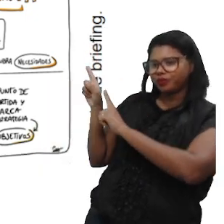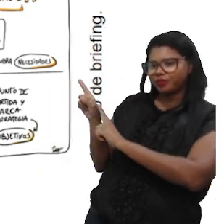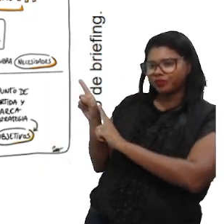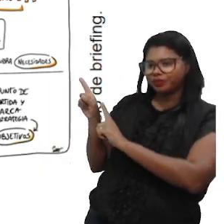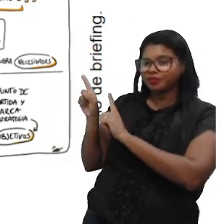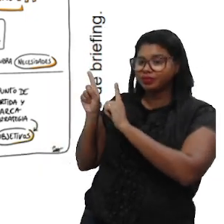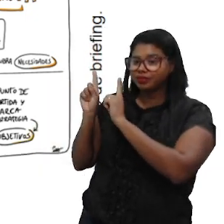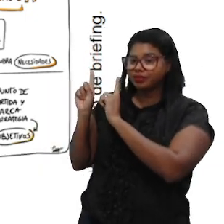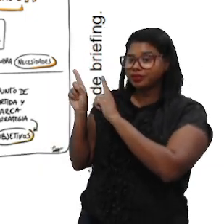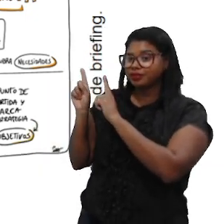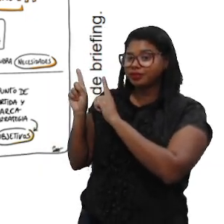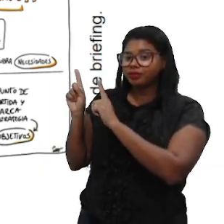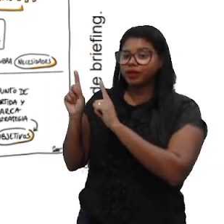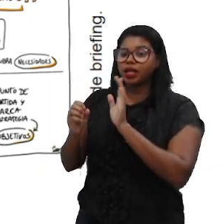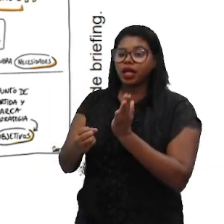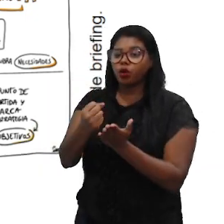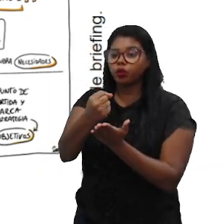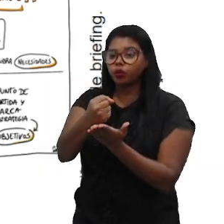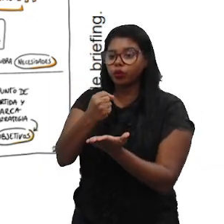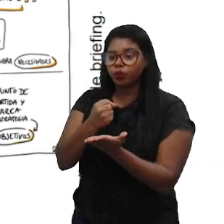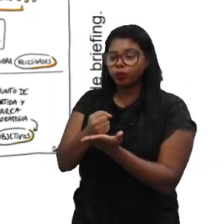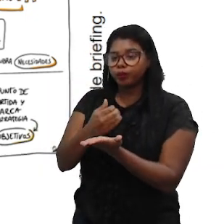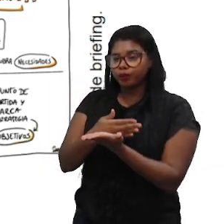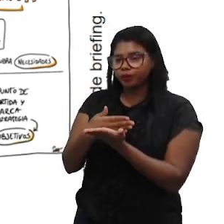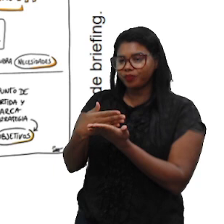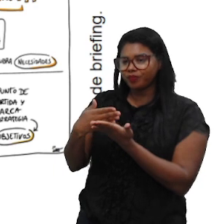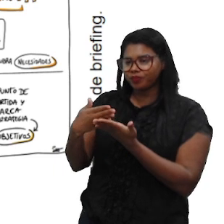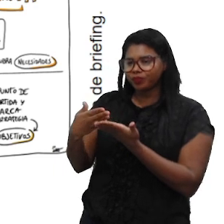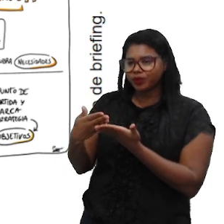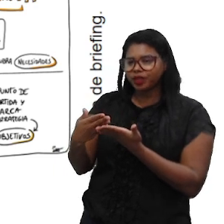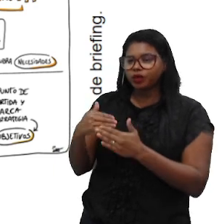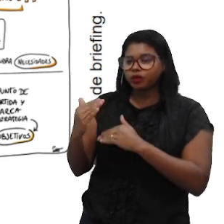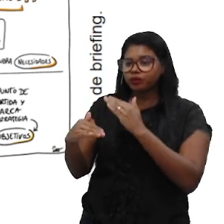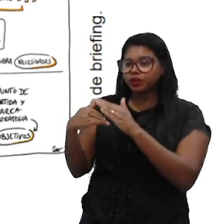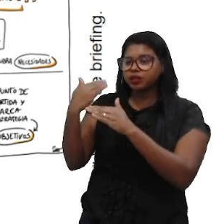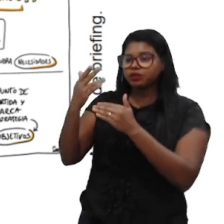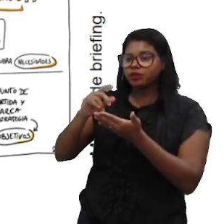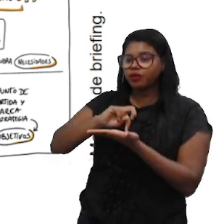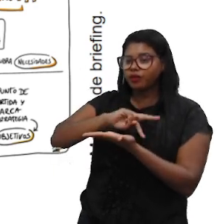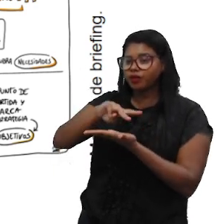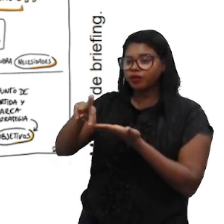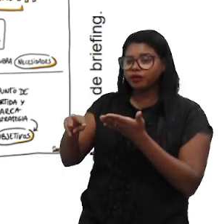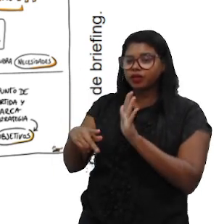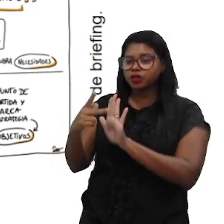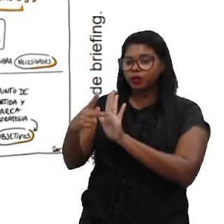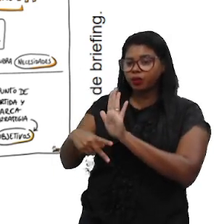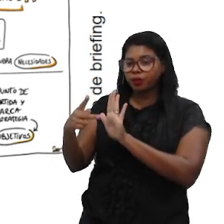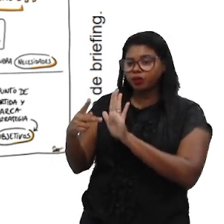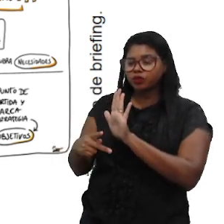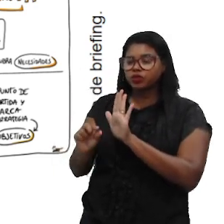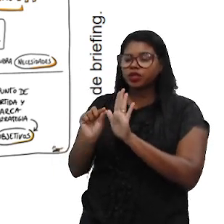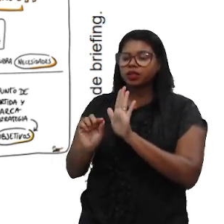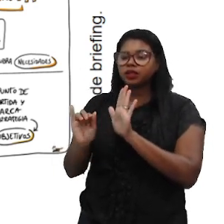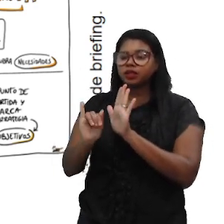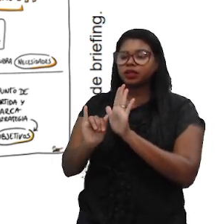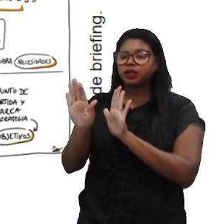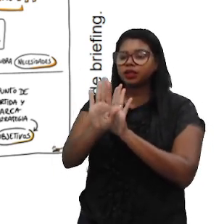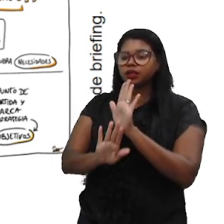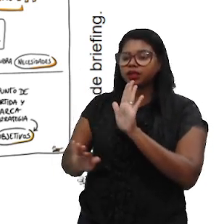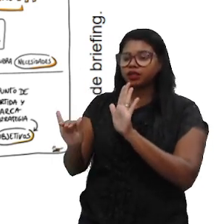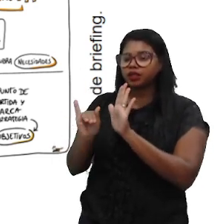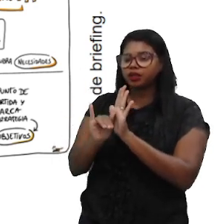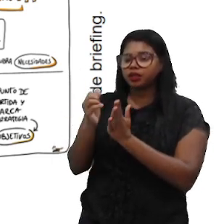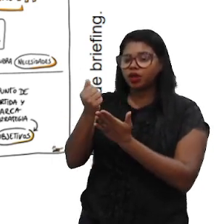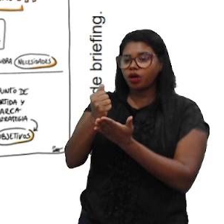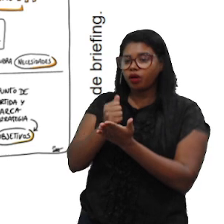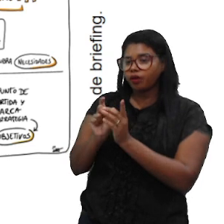é o ponto de partida para desenvolver vários tipos de projeto. E nesse caso, é o projeto de ilustração. Então, nesse